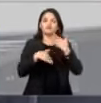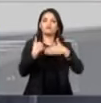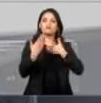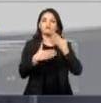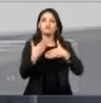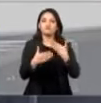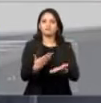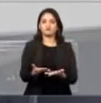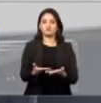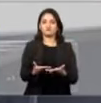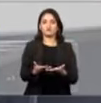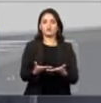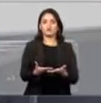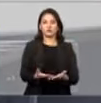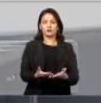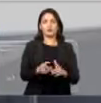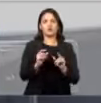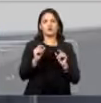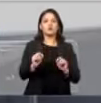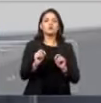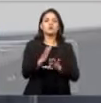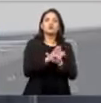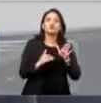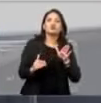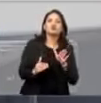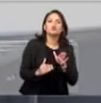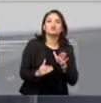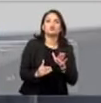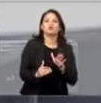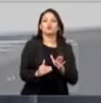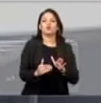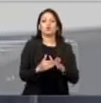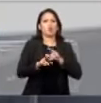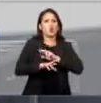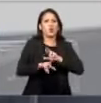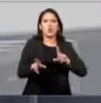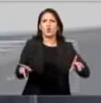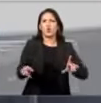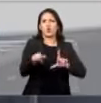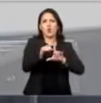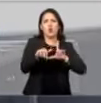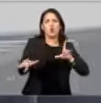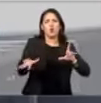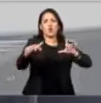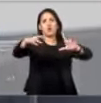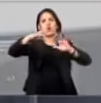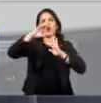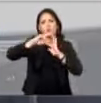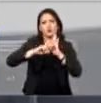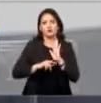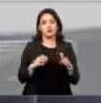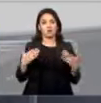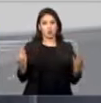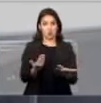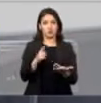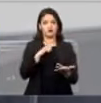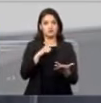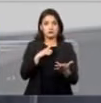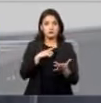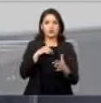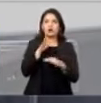de nossa intrépida indústria audiovisual, que hoje medra por todas as unidades da Federação, graças às políticas